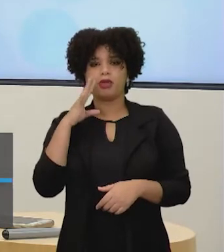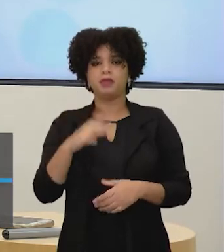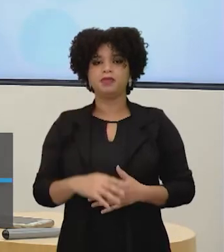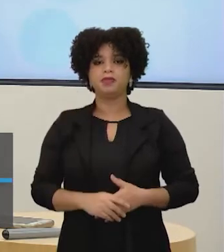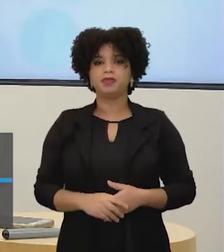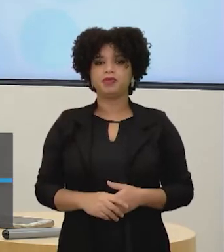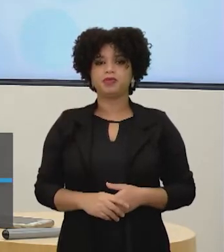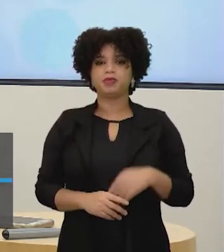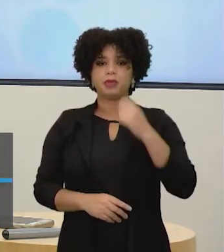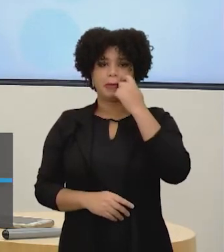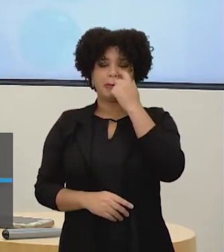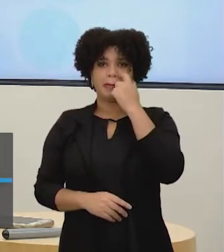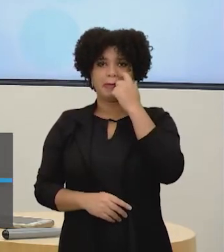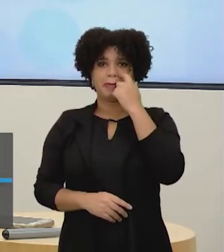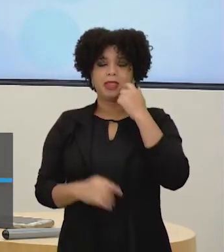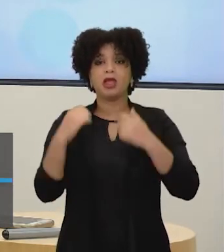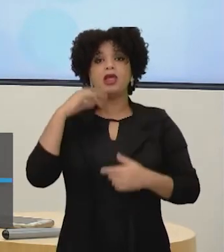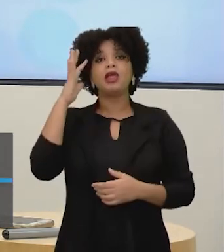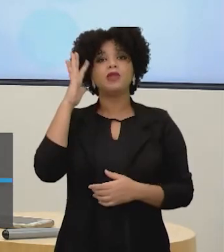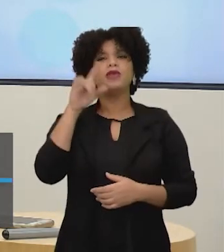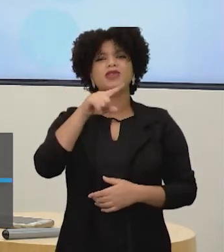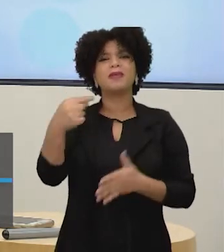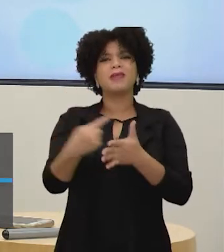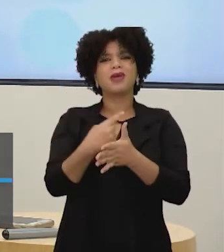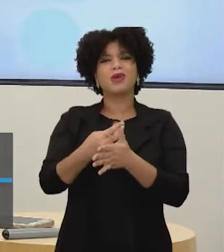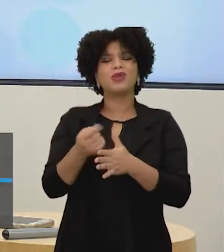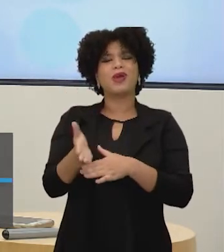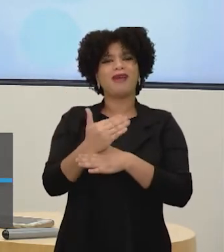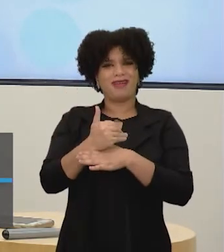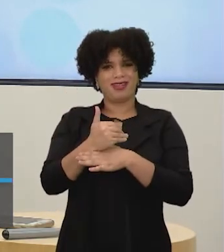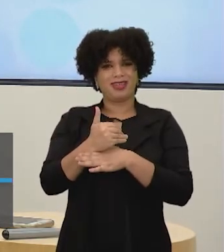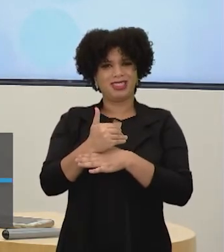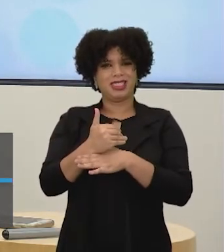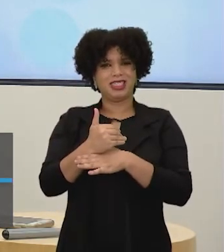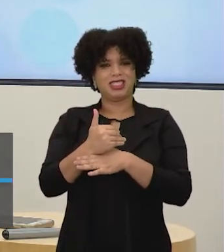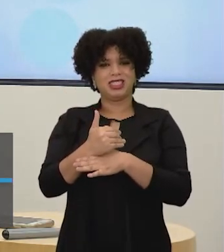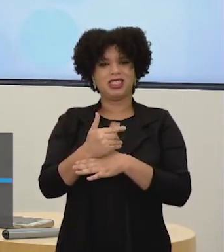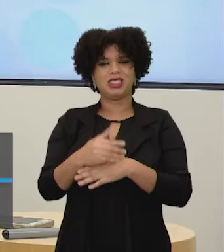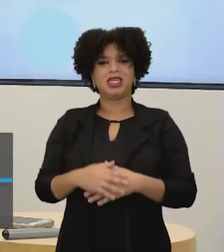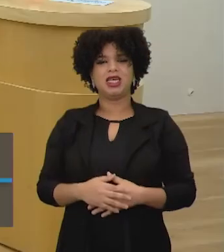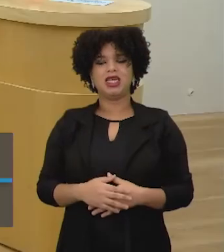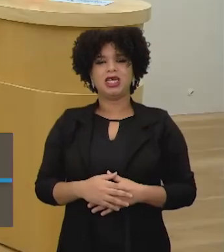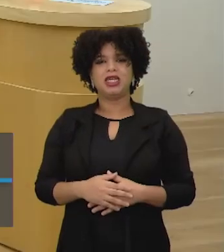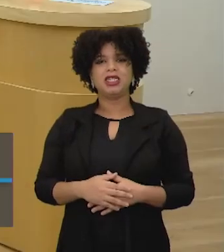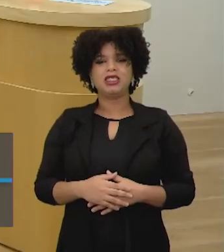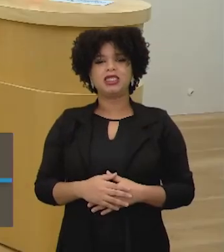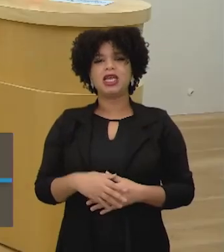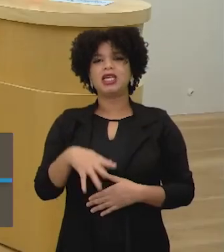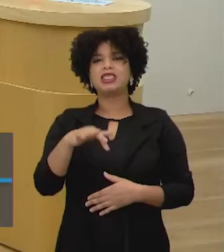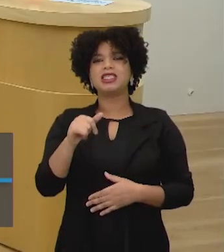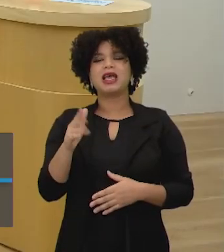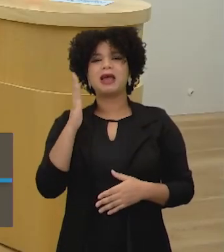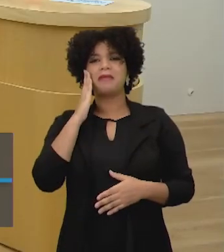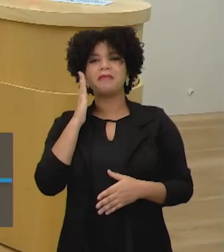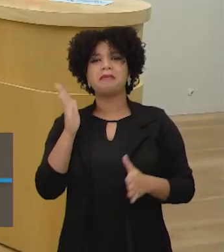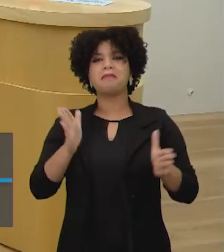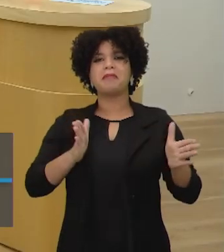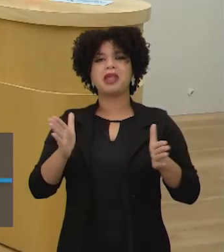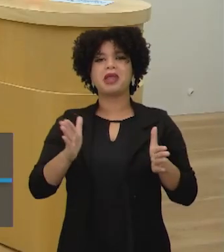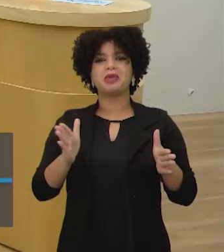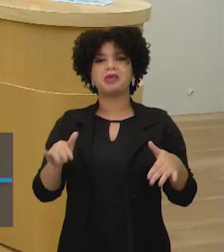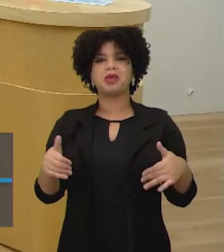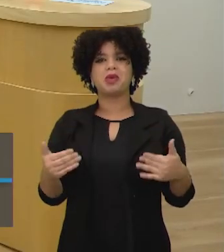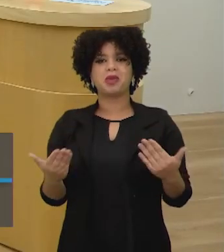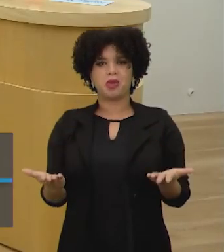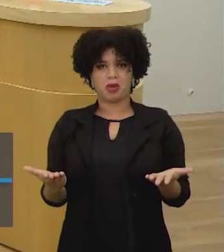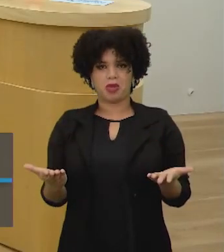legal, Pro, que eu tava pensando aqui, você me perguntou antes se... Por exemplo, se está definido bem essa questão de período, né? Aí a gente